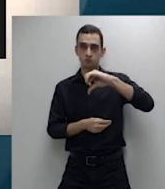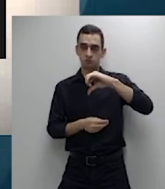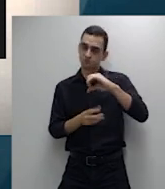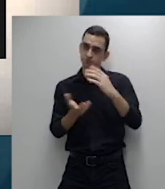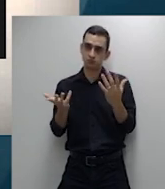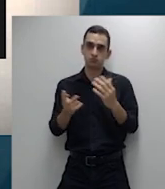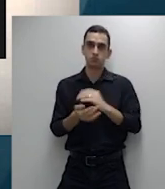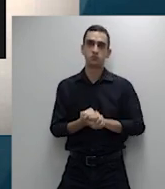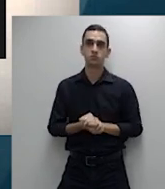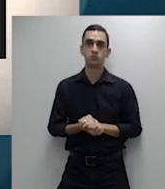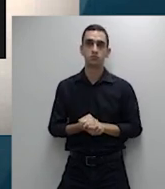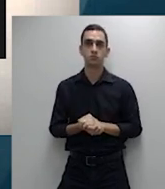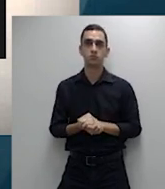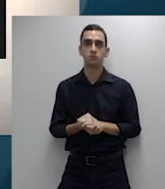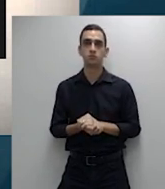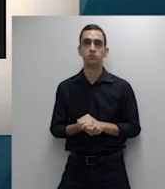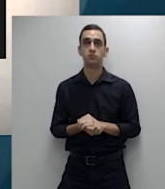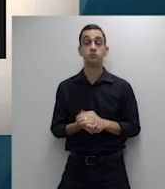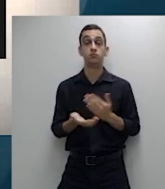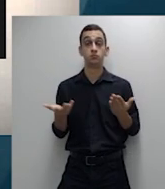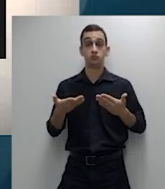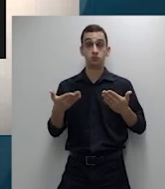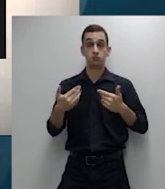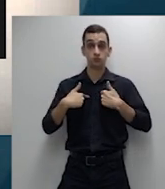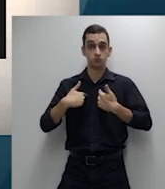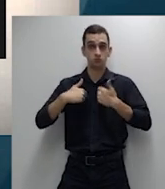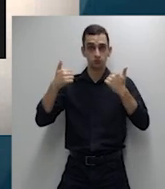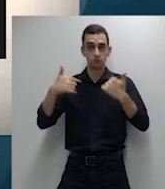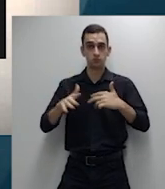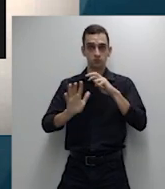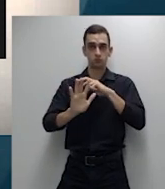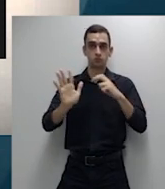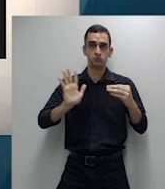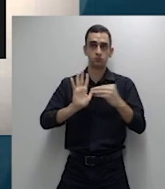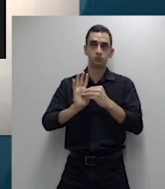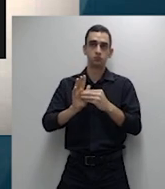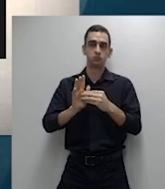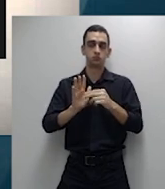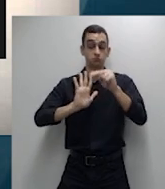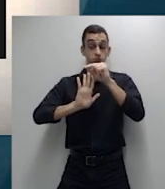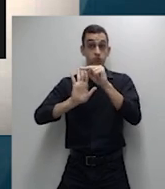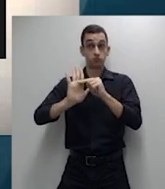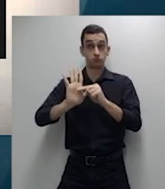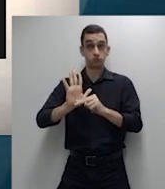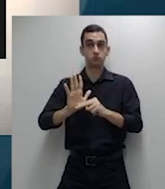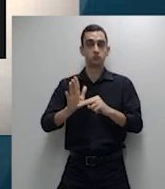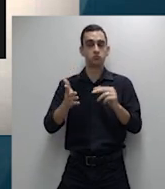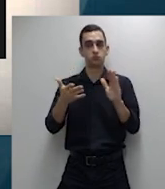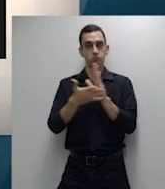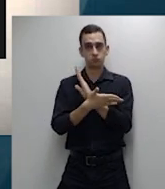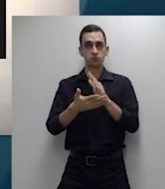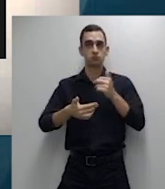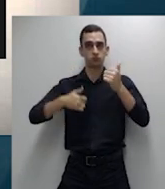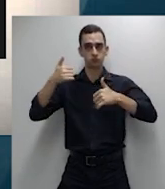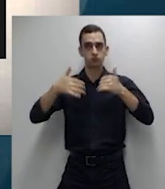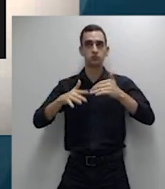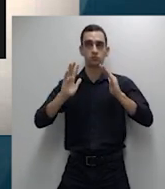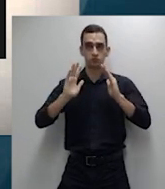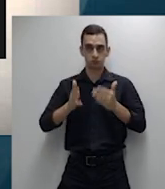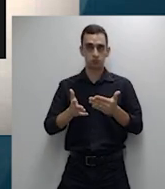porque são principais é Olha vou ler um só a norma que rege a Progresso reclamada pela autora